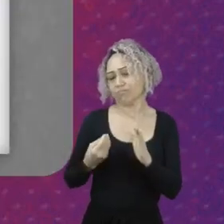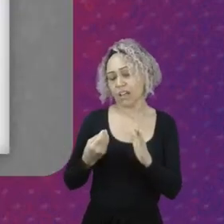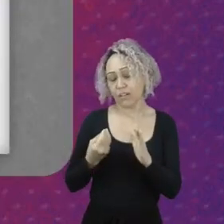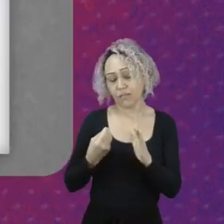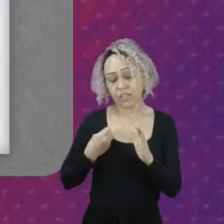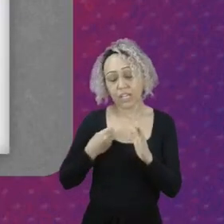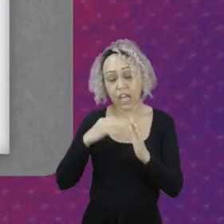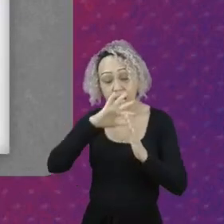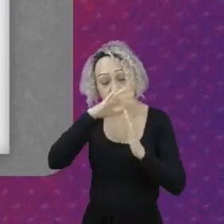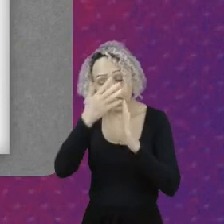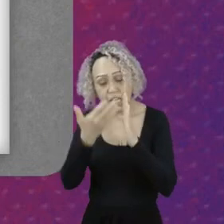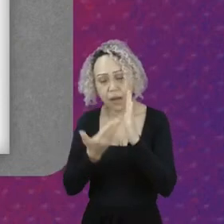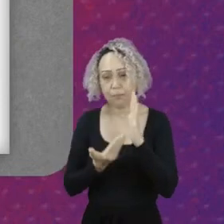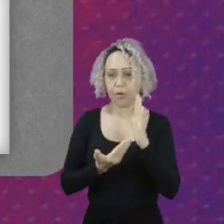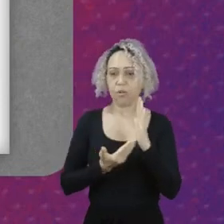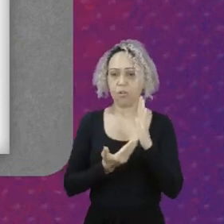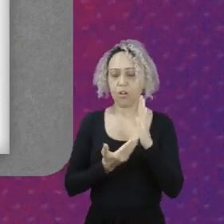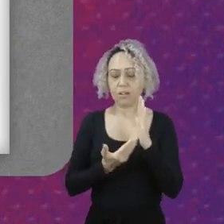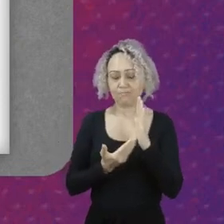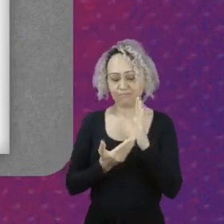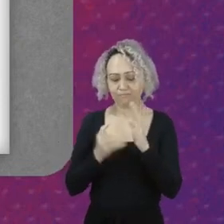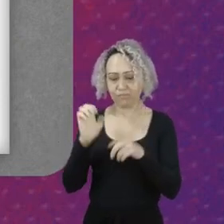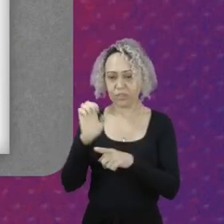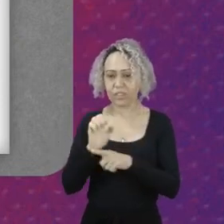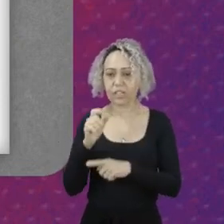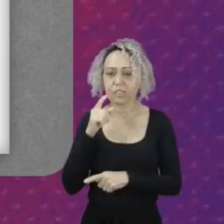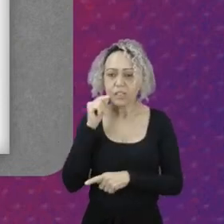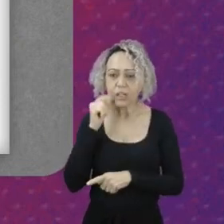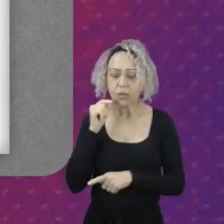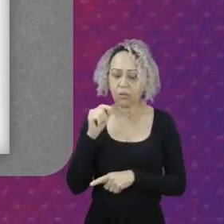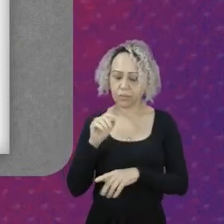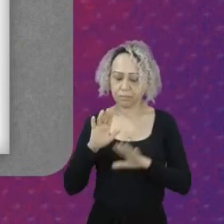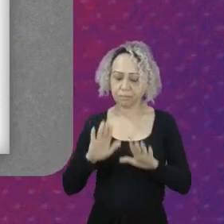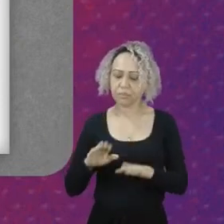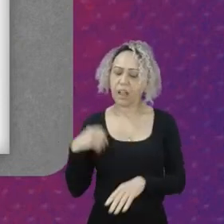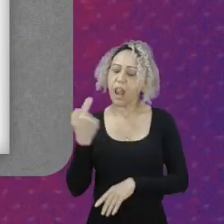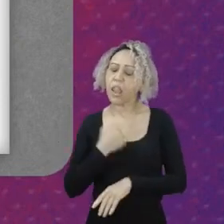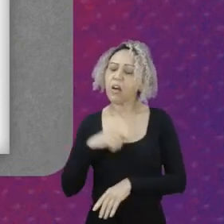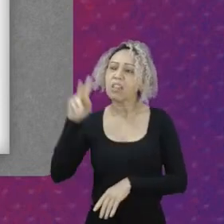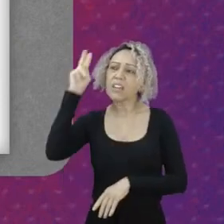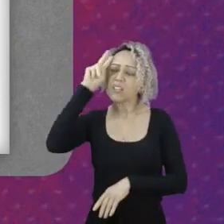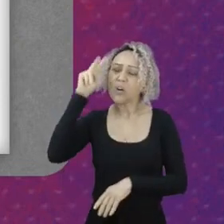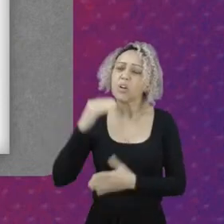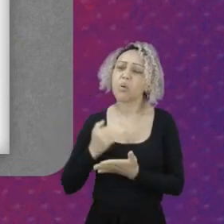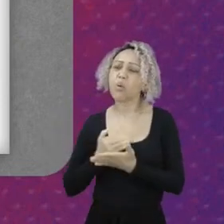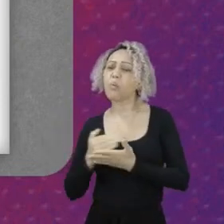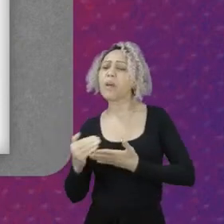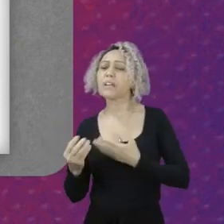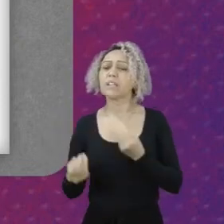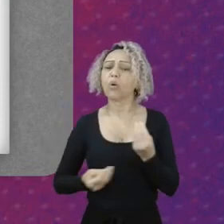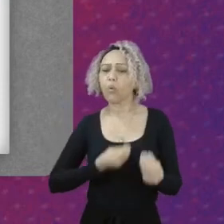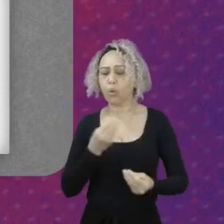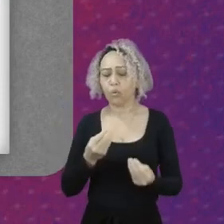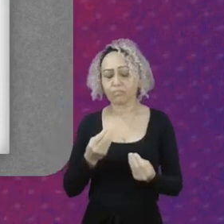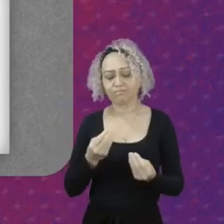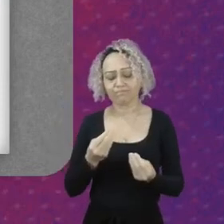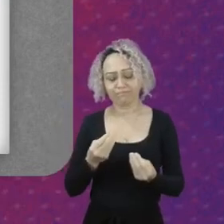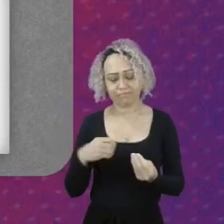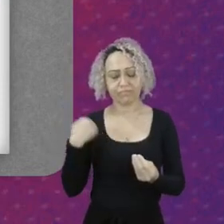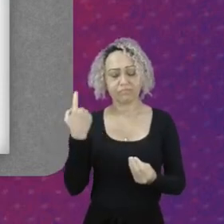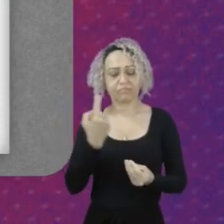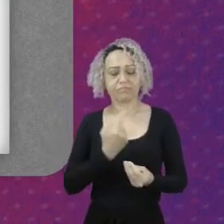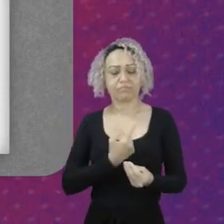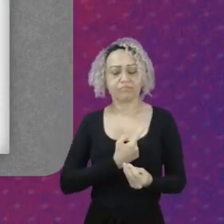história, ela começa para além do que a gente ousa defender, né? A